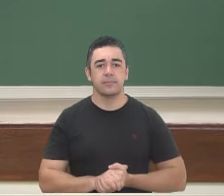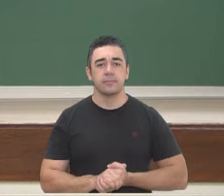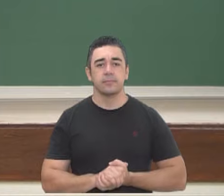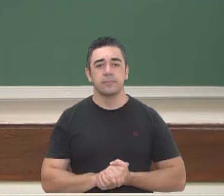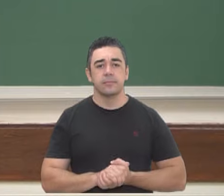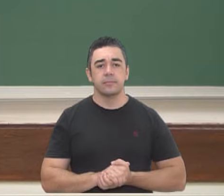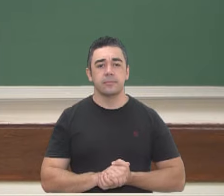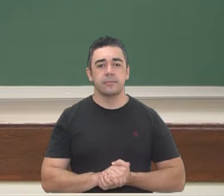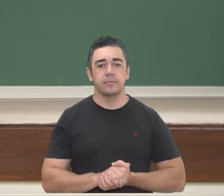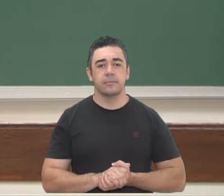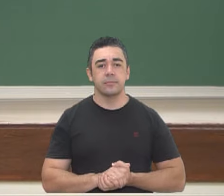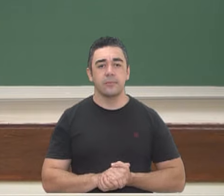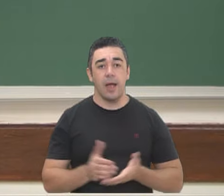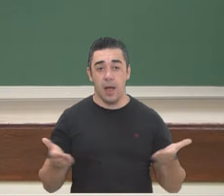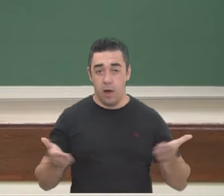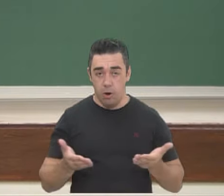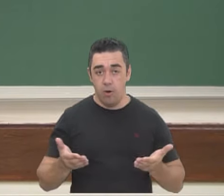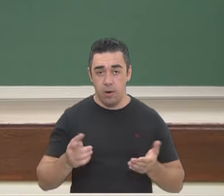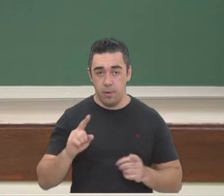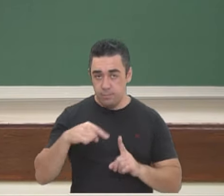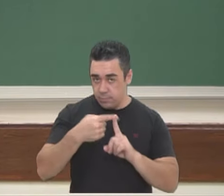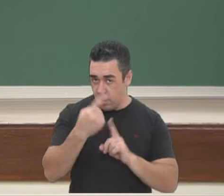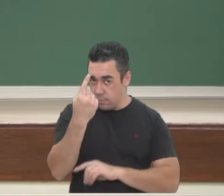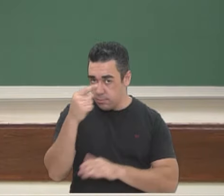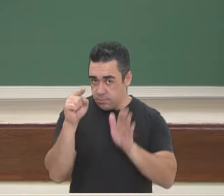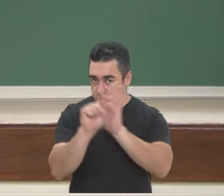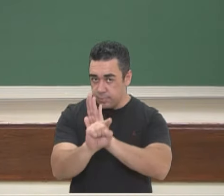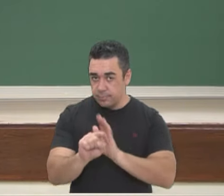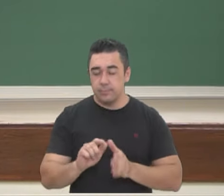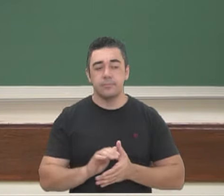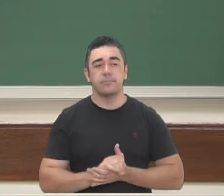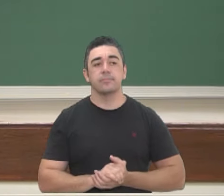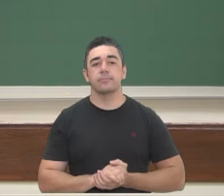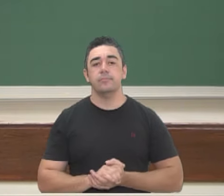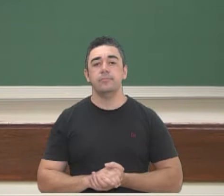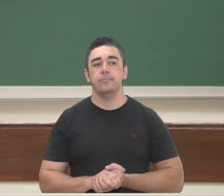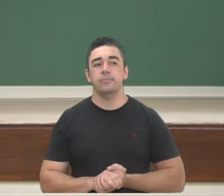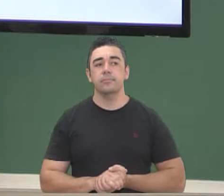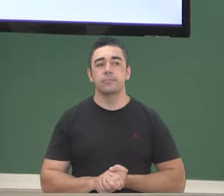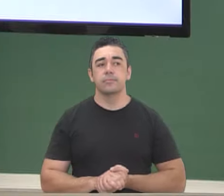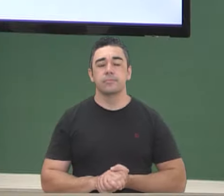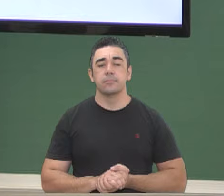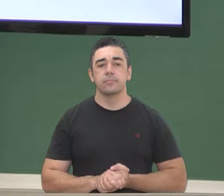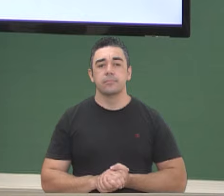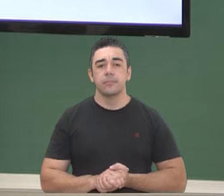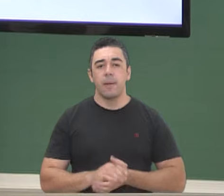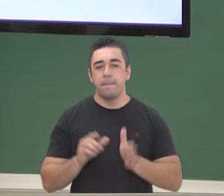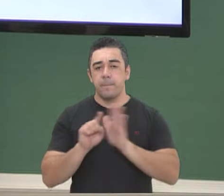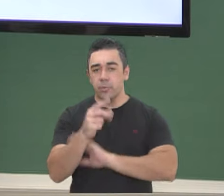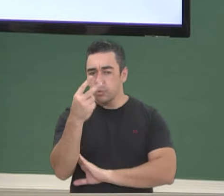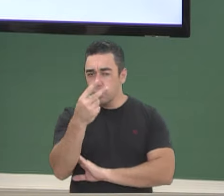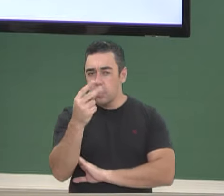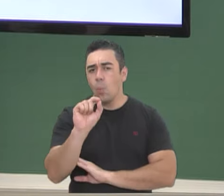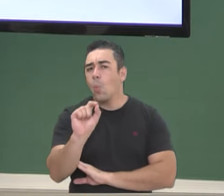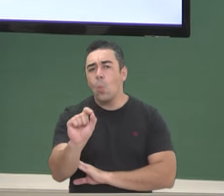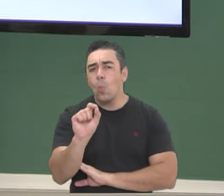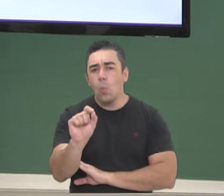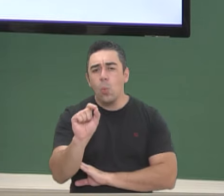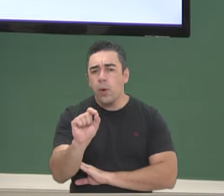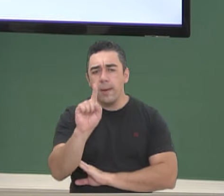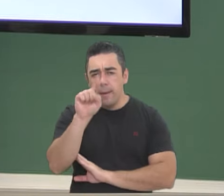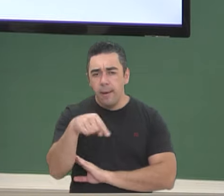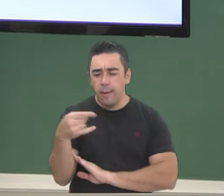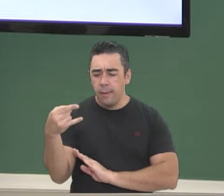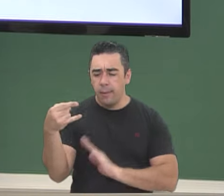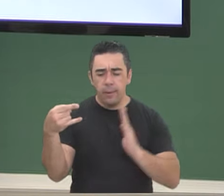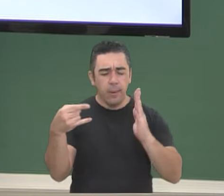vamos para mais uma questão a questão dois pessoal o que é